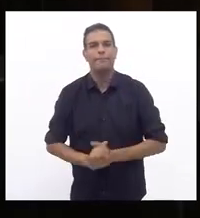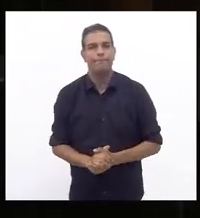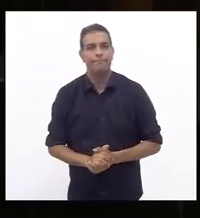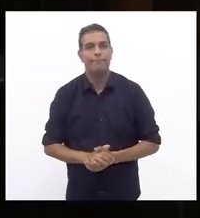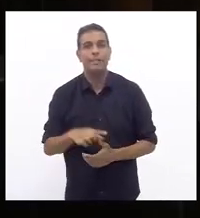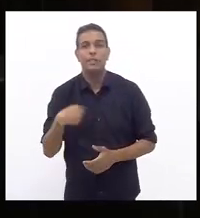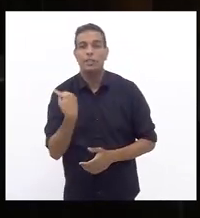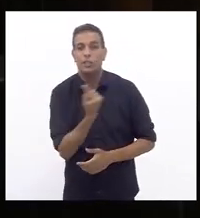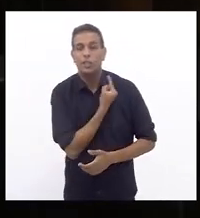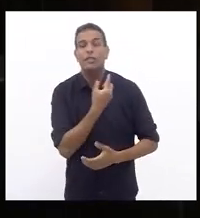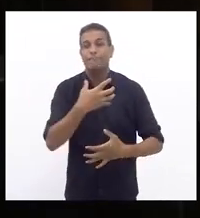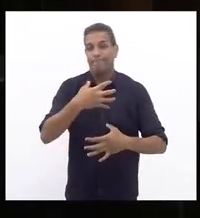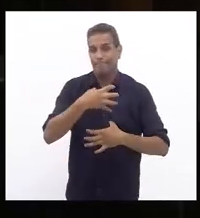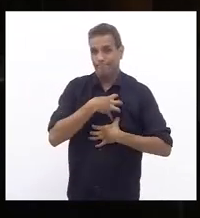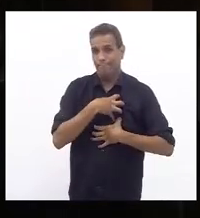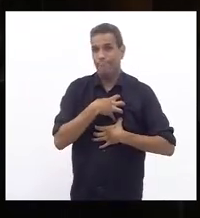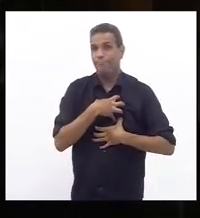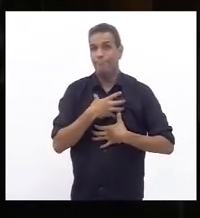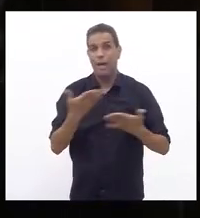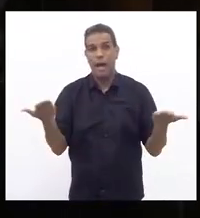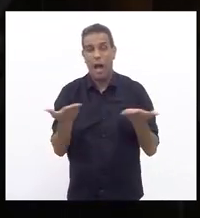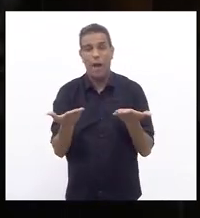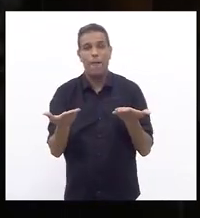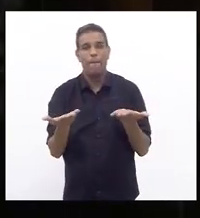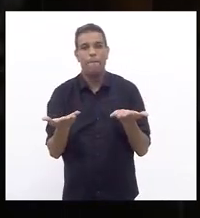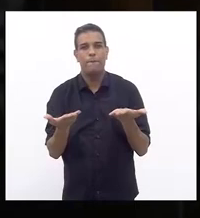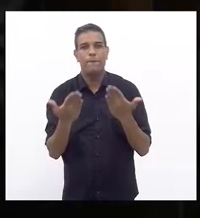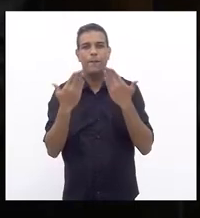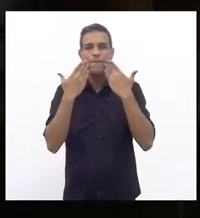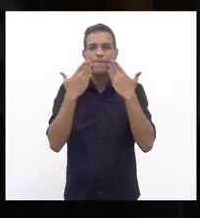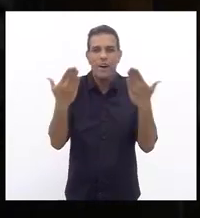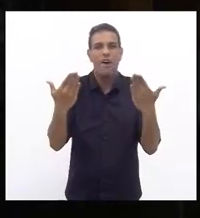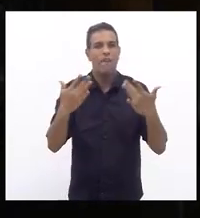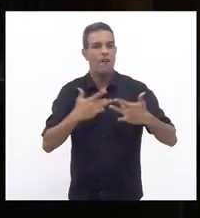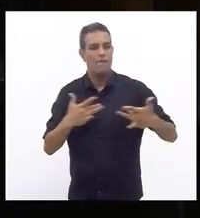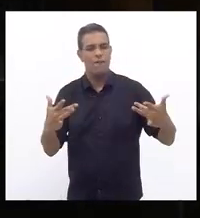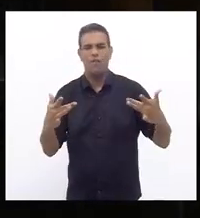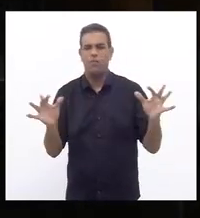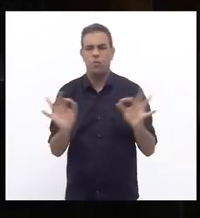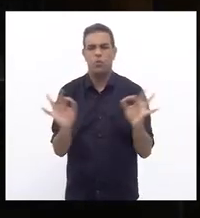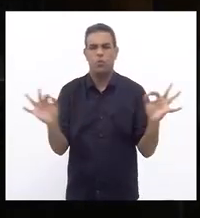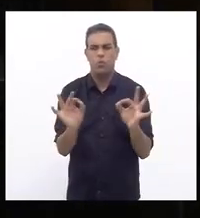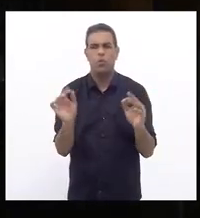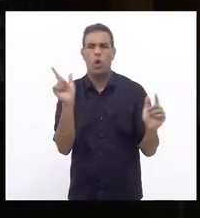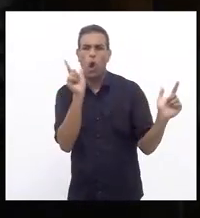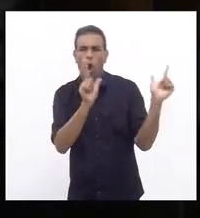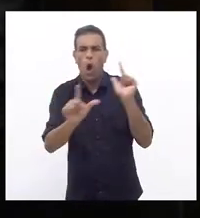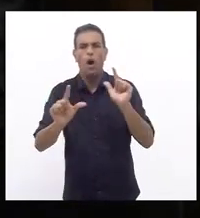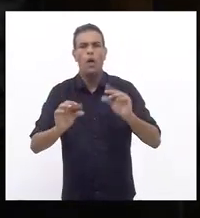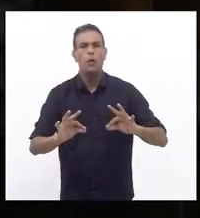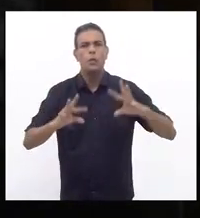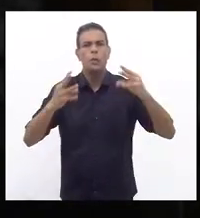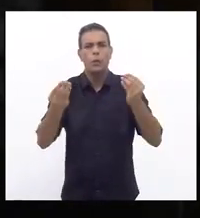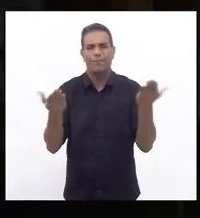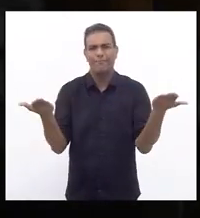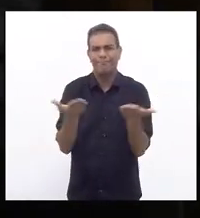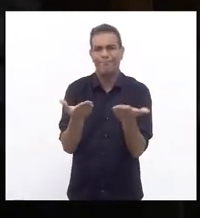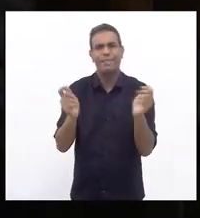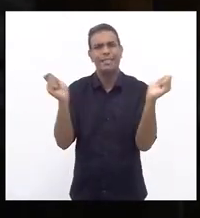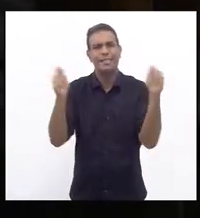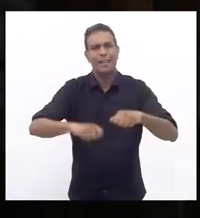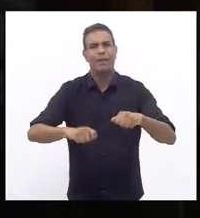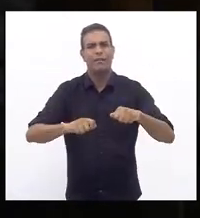que, como já se disse aqui, não entraram de favor, não entraram de carona, não entraram por acaso,